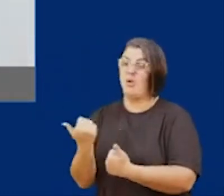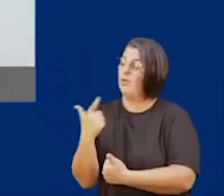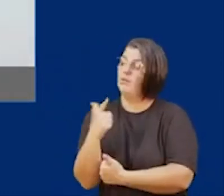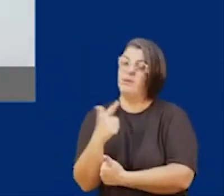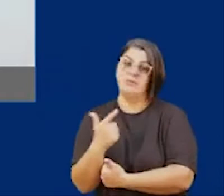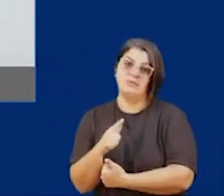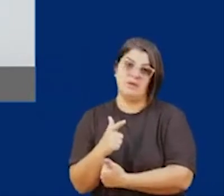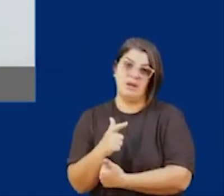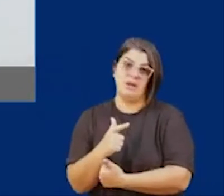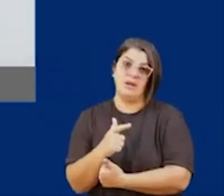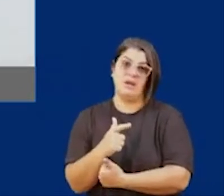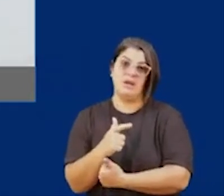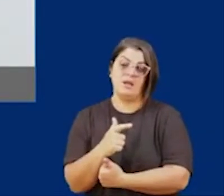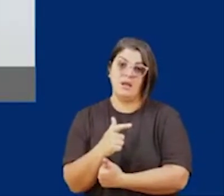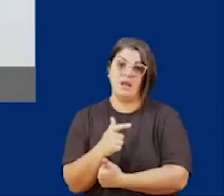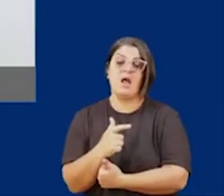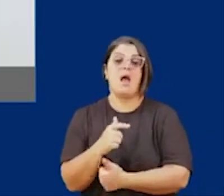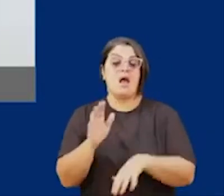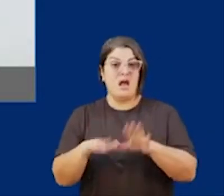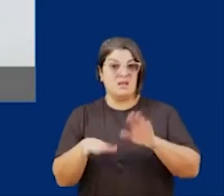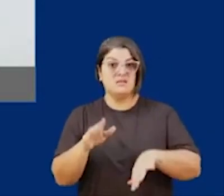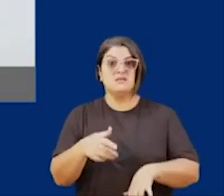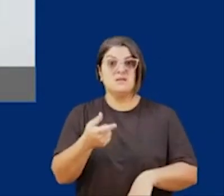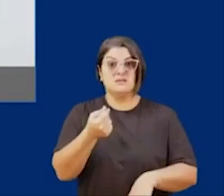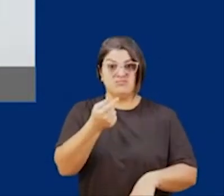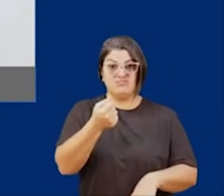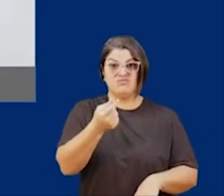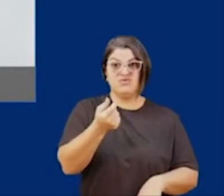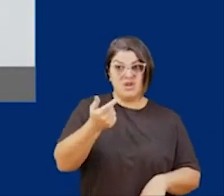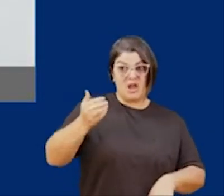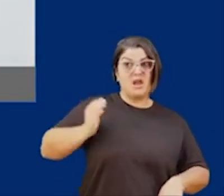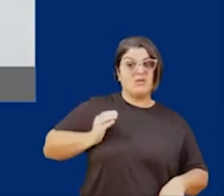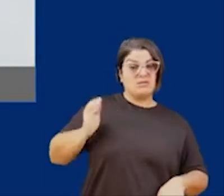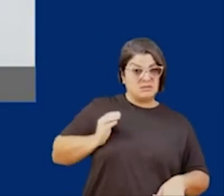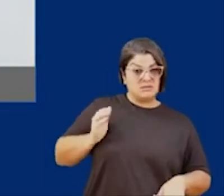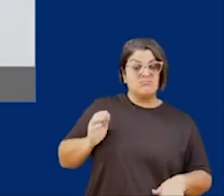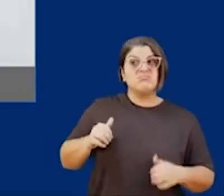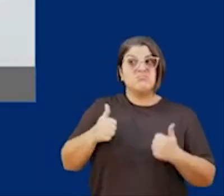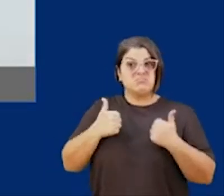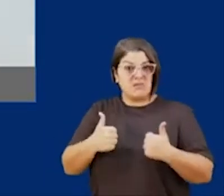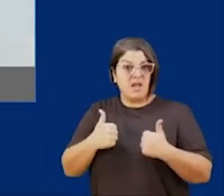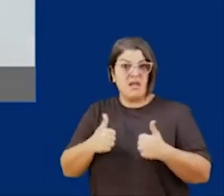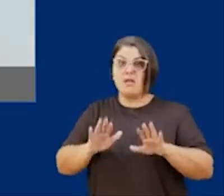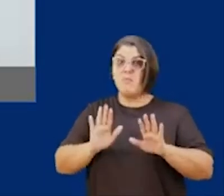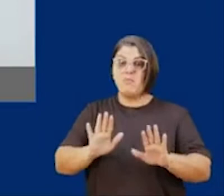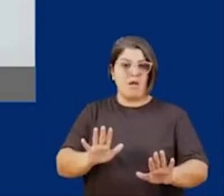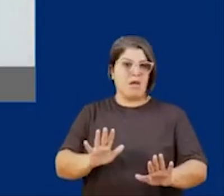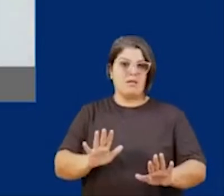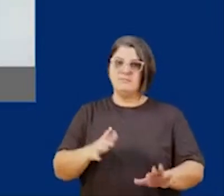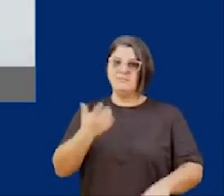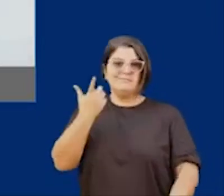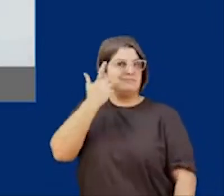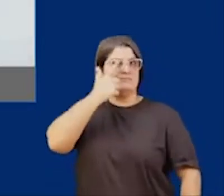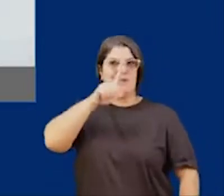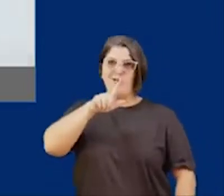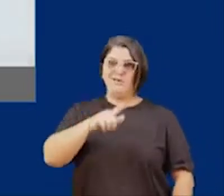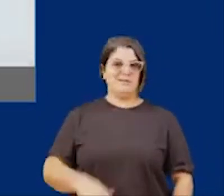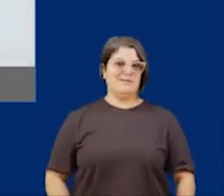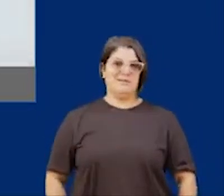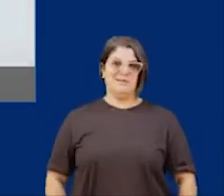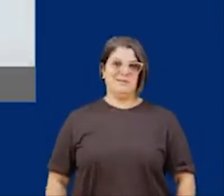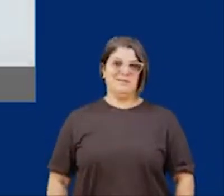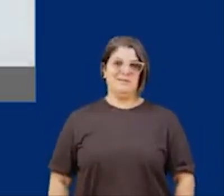com um poder aquisitivo, ela não vai conquistar, tá bom? Porque ainda a mulher, ela só